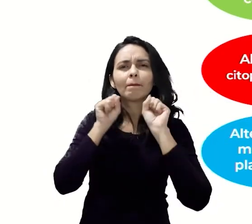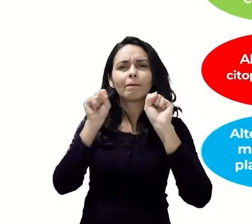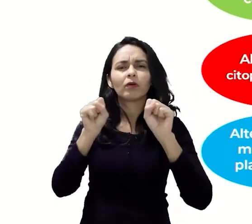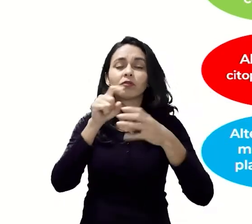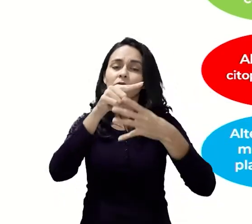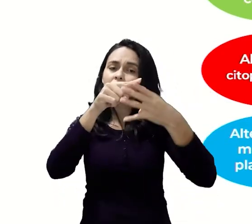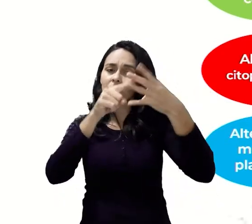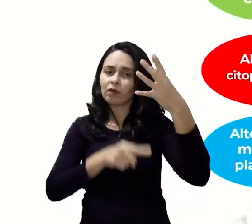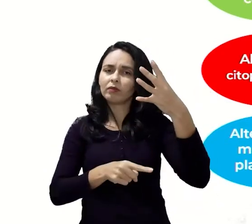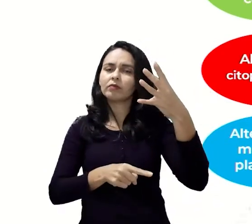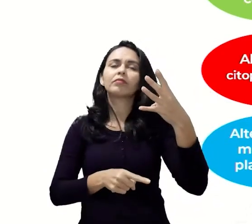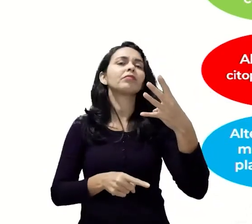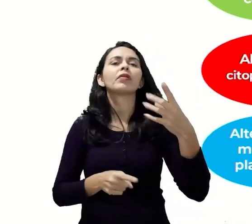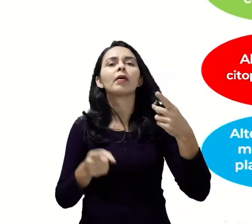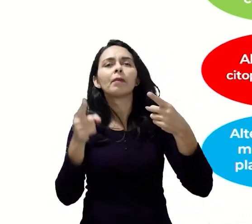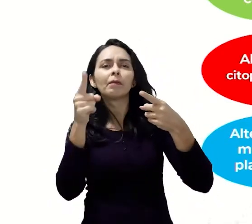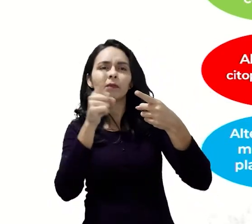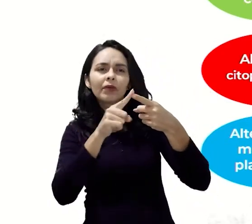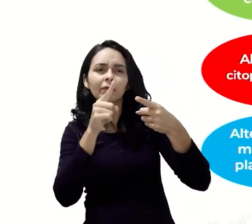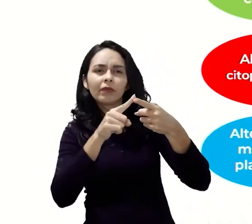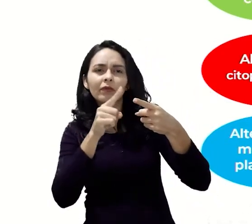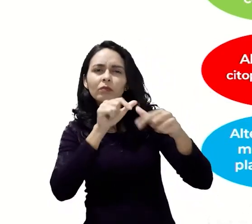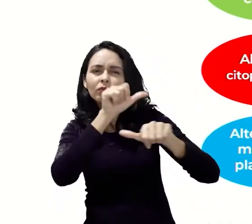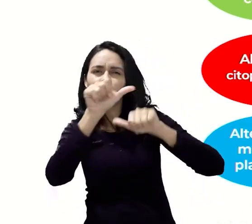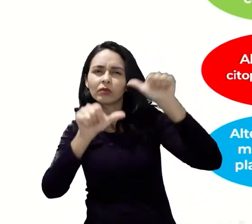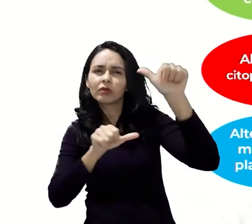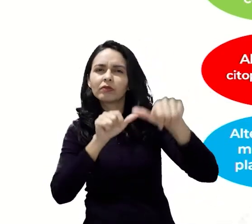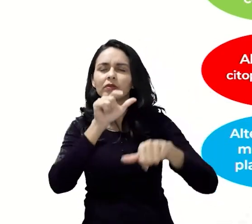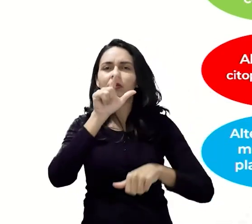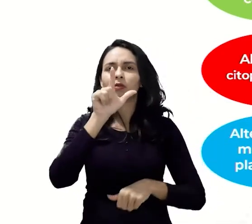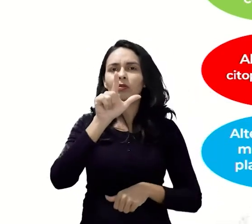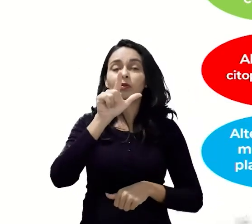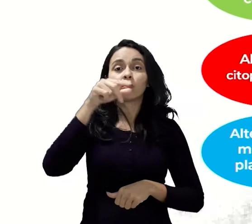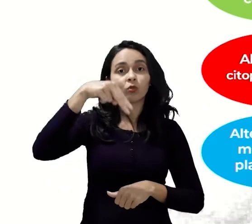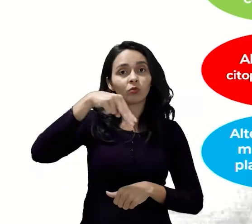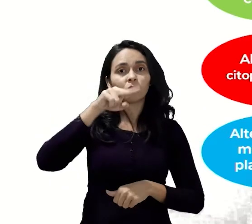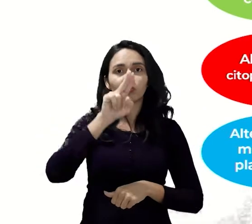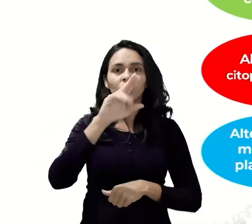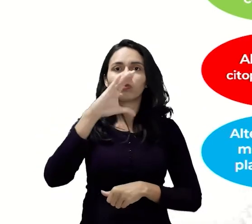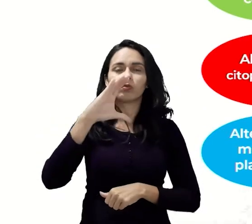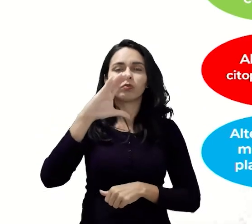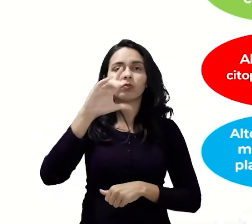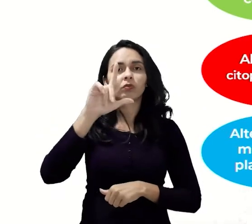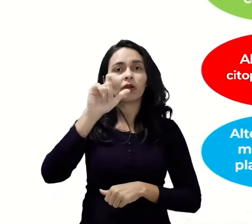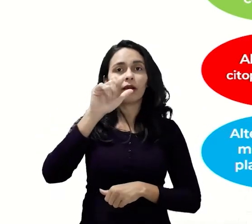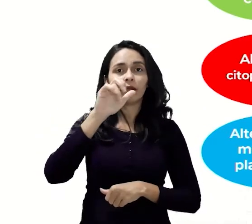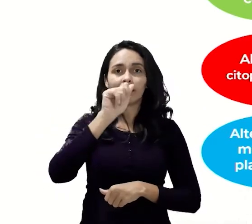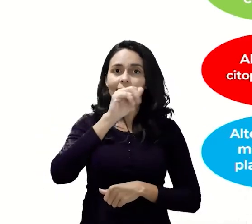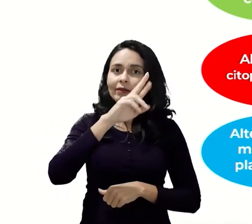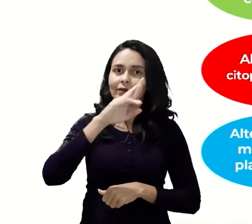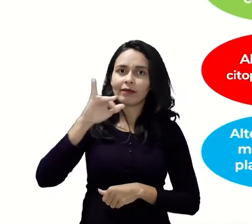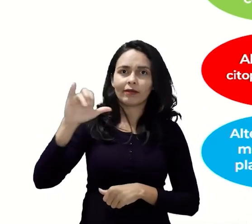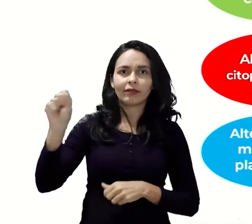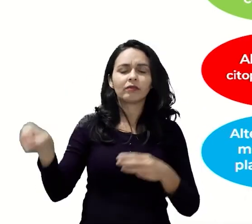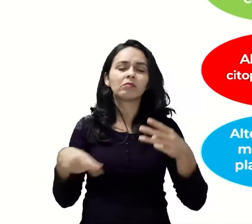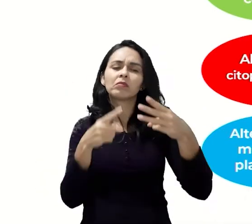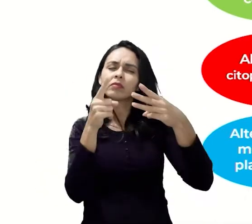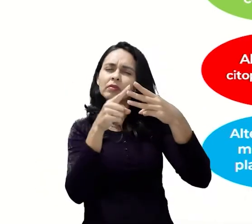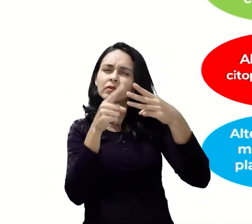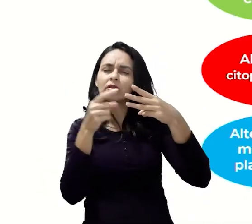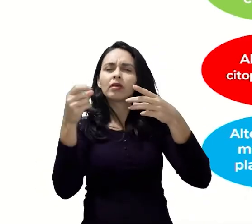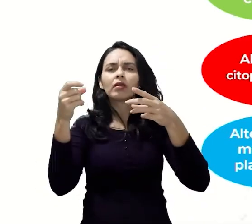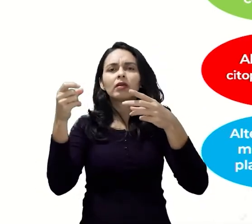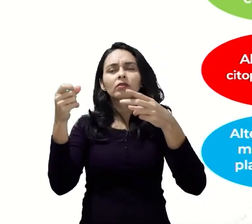aos podem ser de quatro tipos podem ser as alterações nucleares podem ser as alterações de componentes